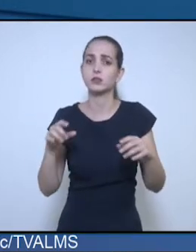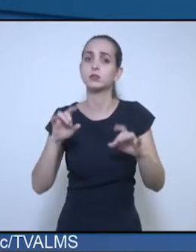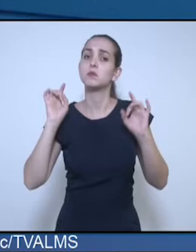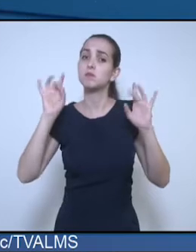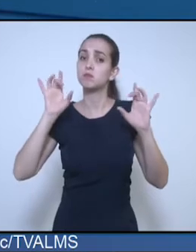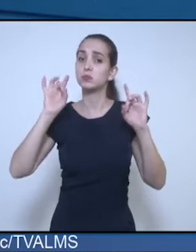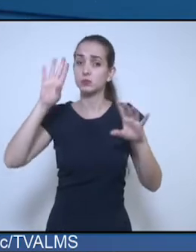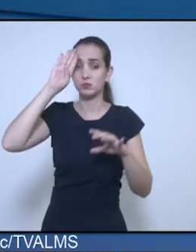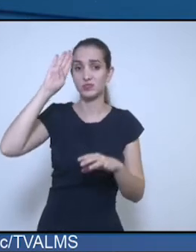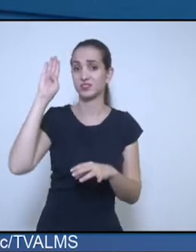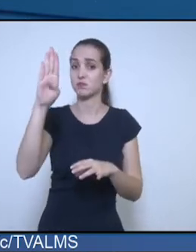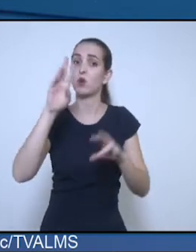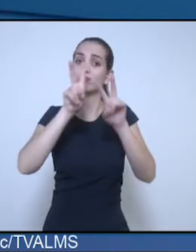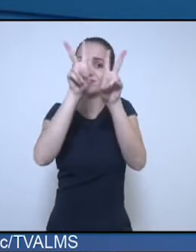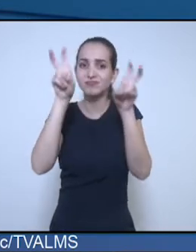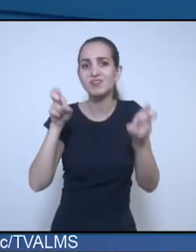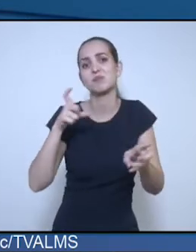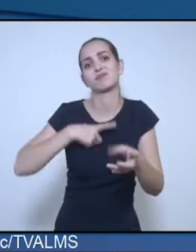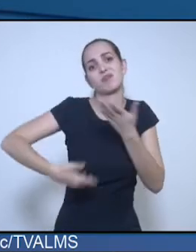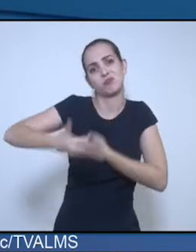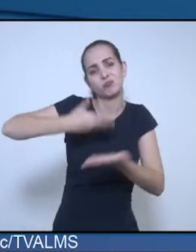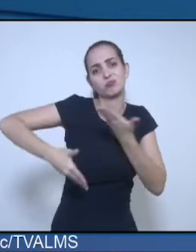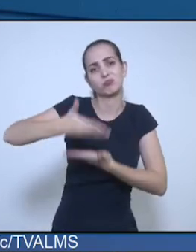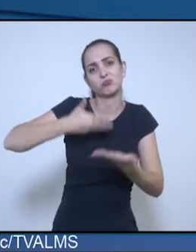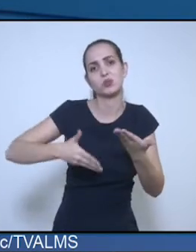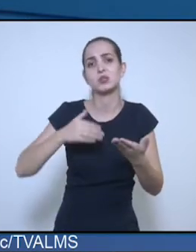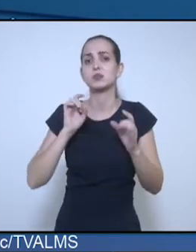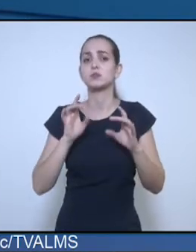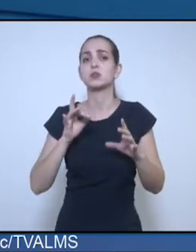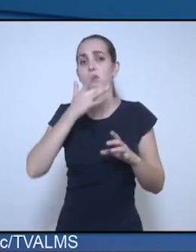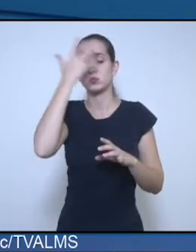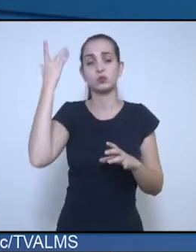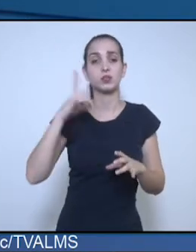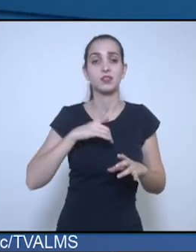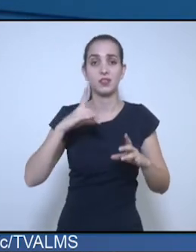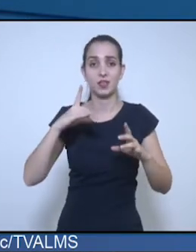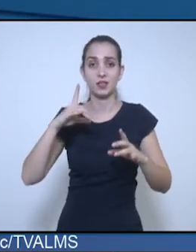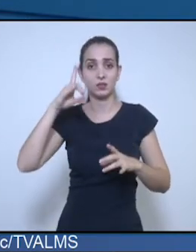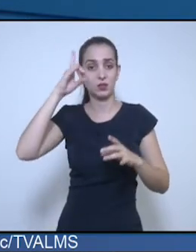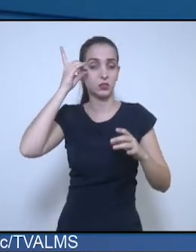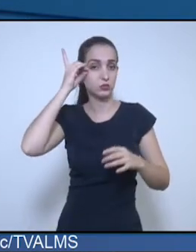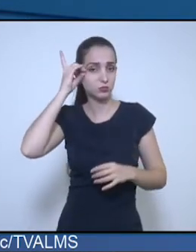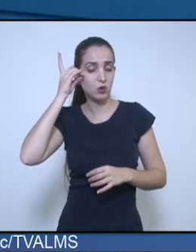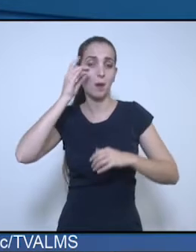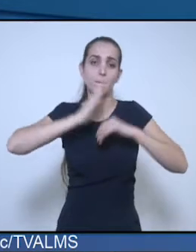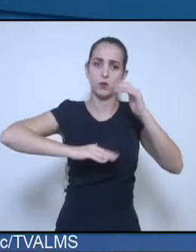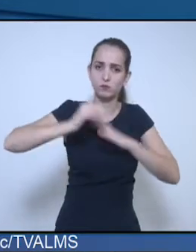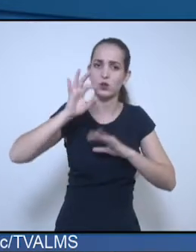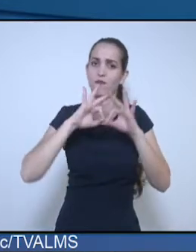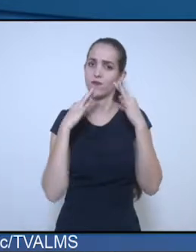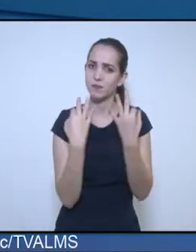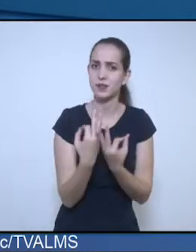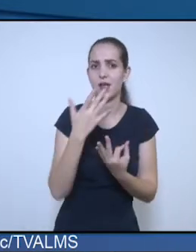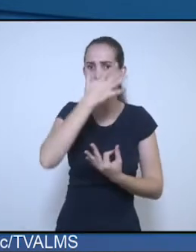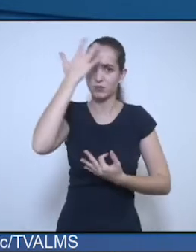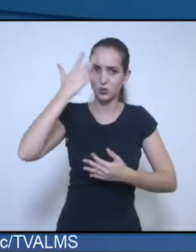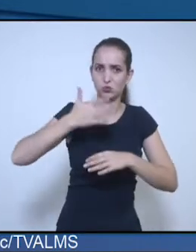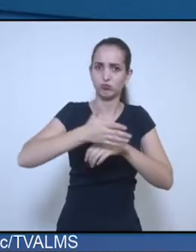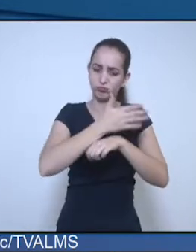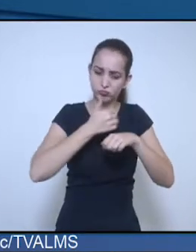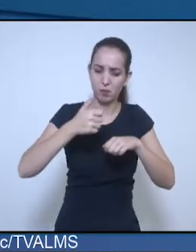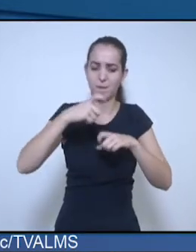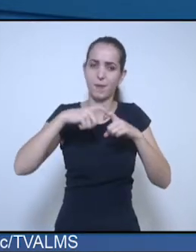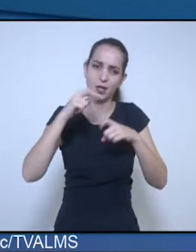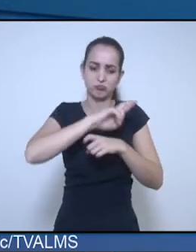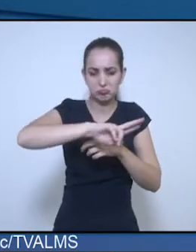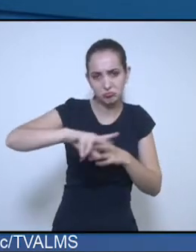na convivência e trato das pessoas com síndrome de Down, promoção e interação entre profissionais, familiares e portadores da síndrome,